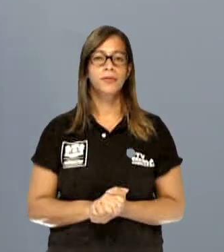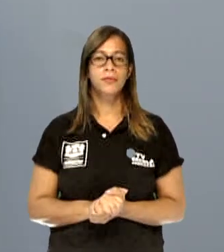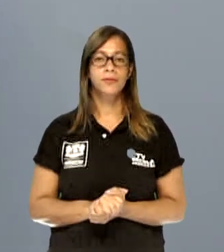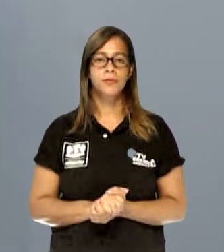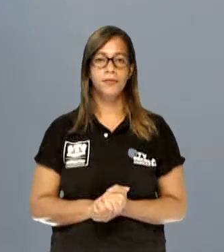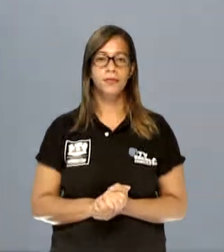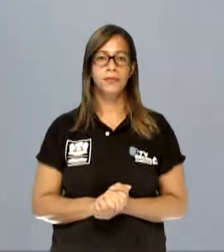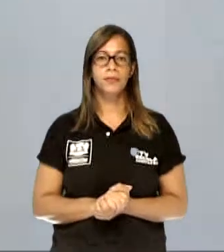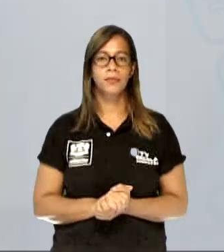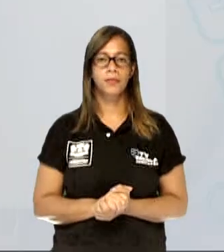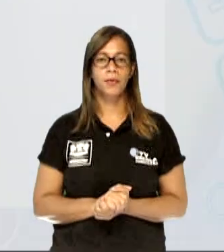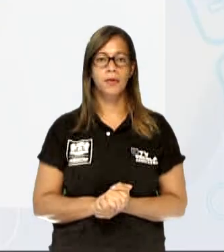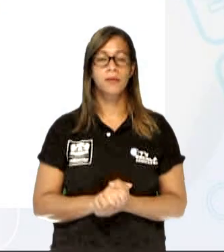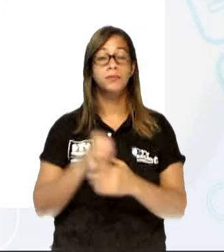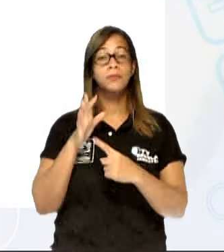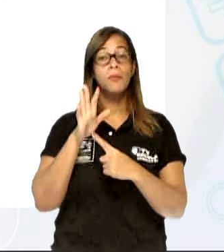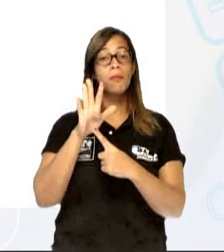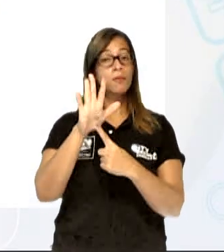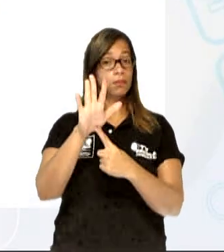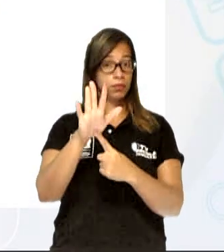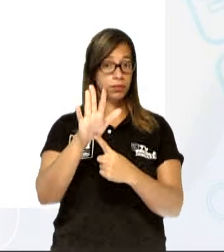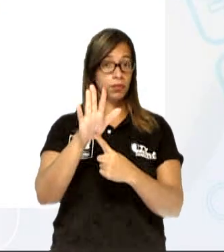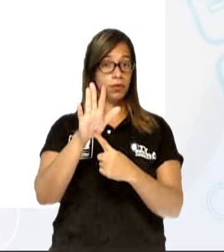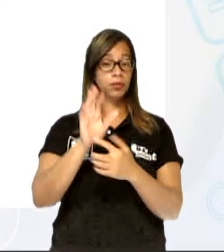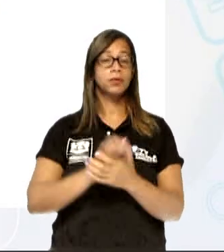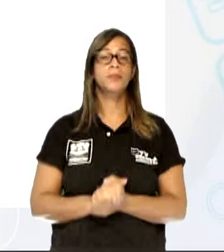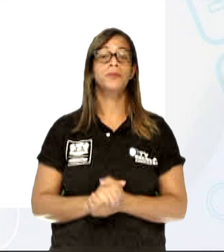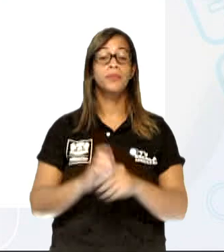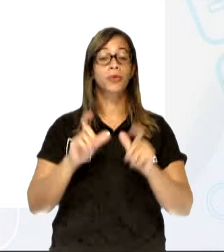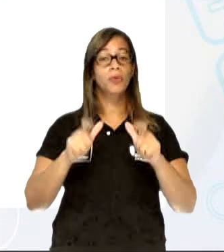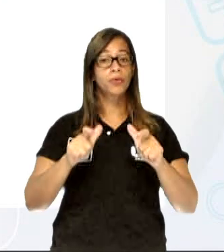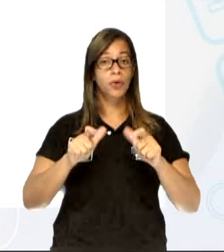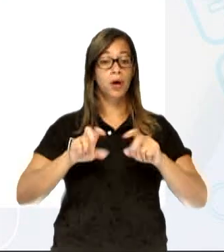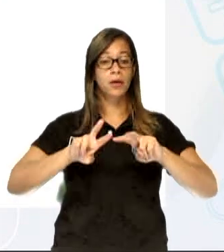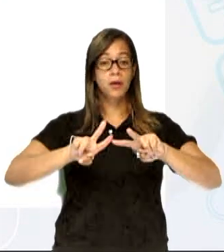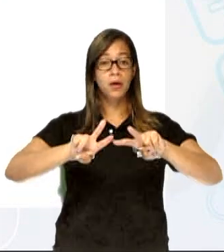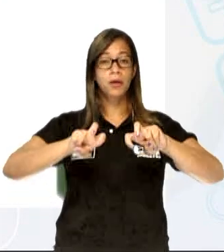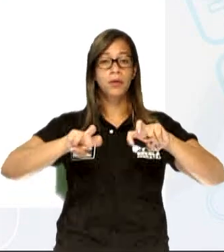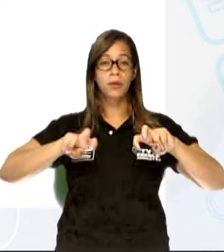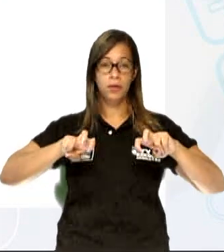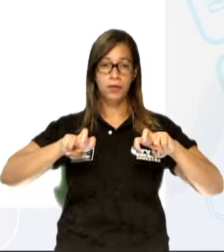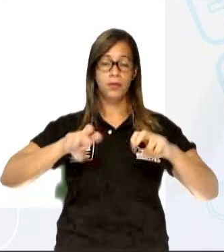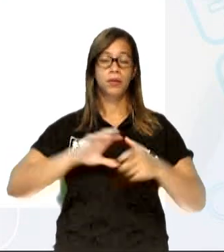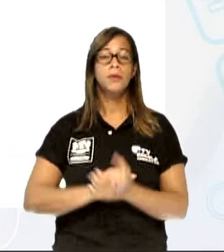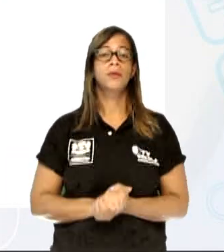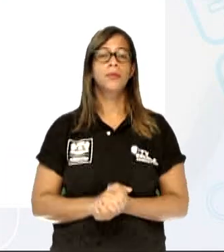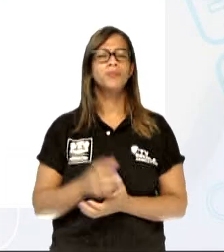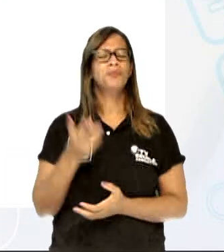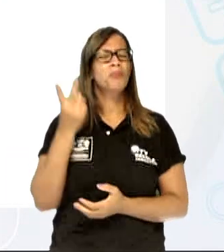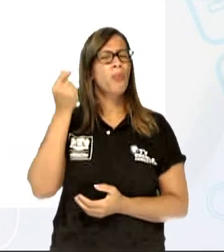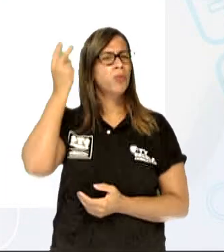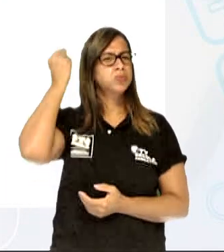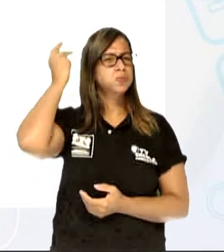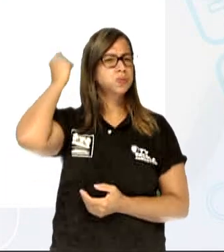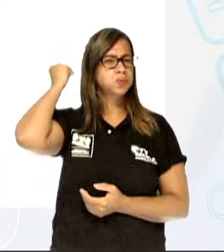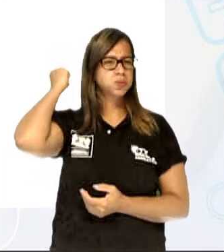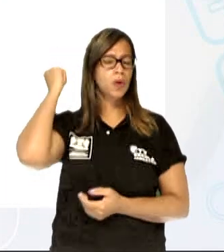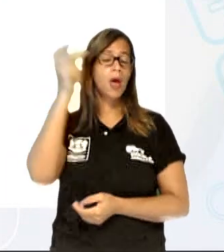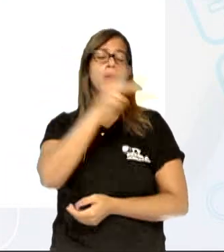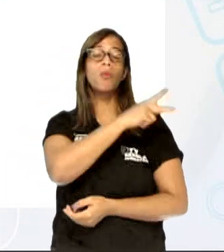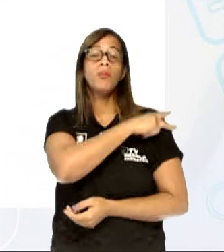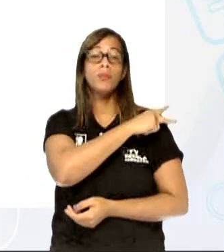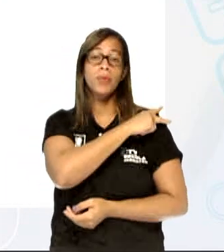mapa, estão os sítios arqueológicos mais antigos do Brasil. Vocês podem ver lá no Piauí, em São